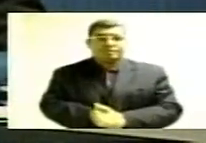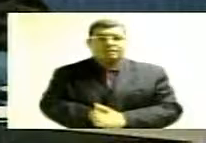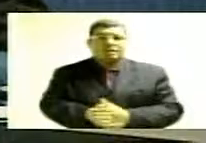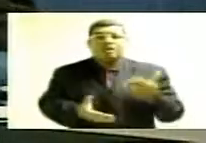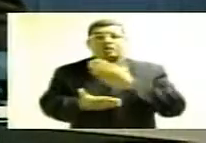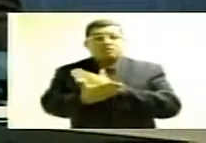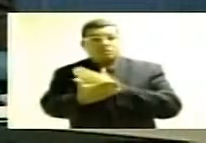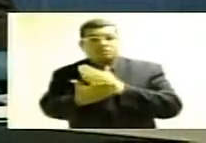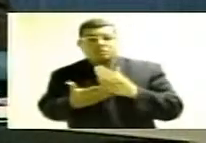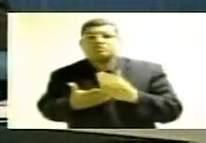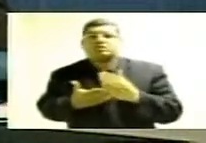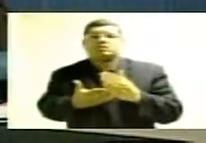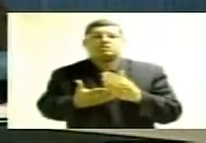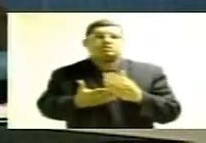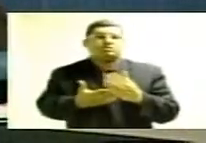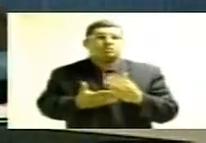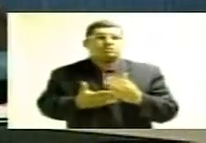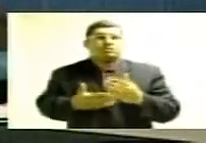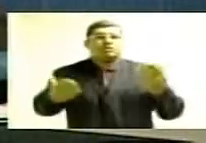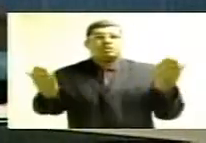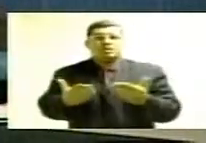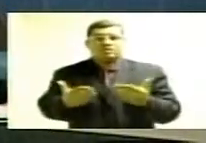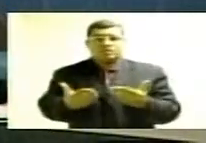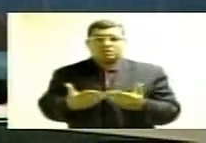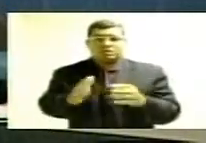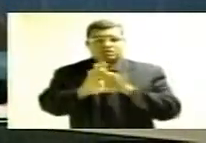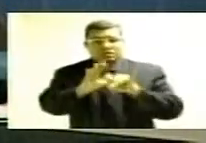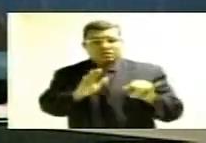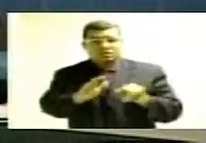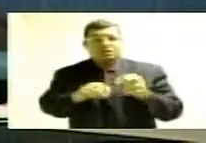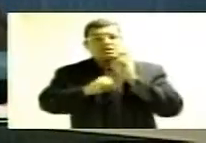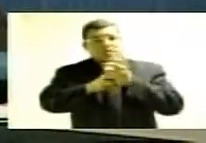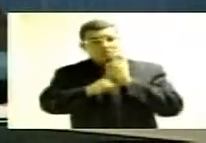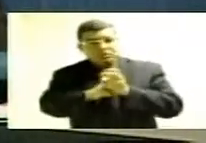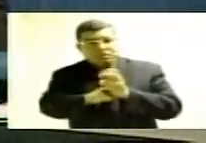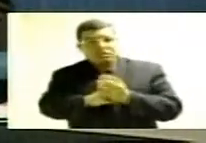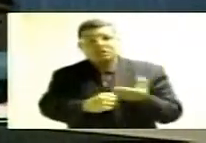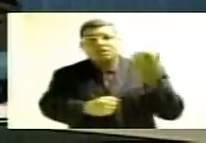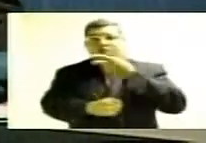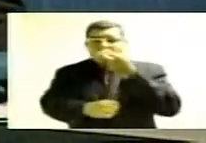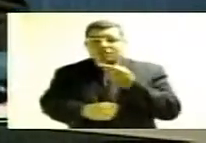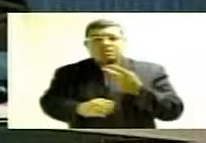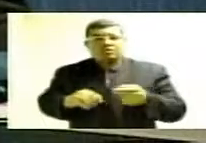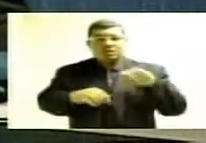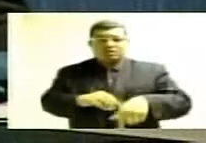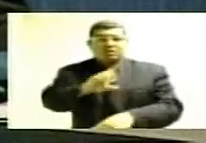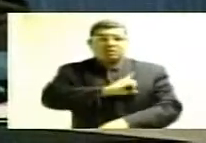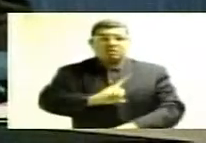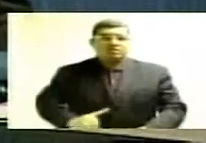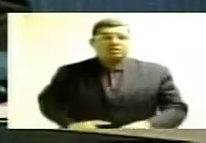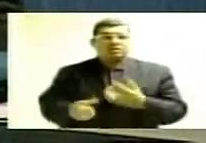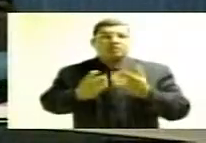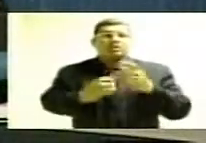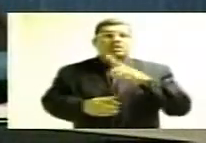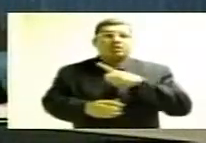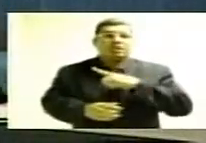Desde o início da atual legislatura, venho dizendo o deputado Zé Ricardo que